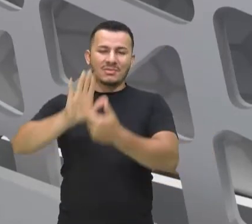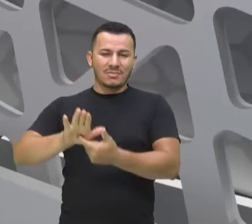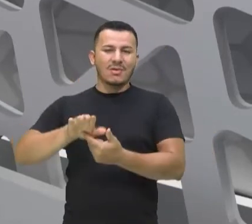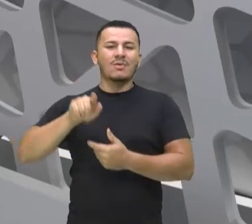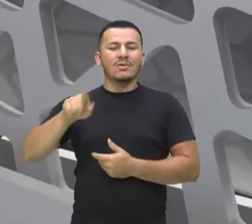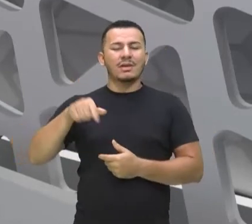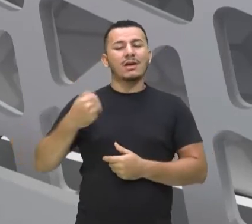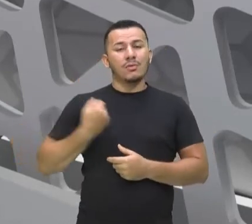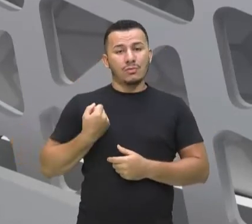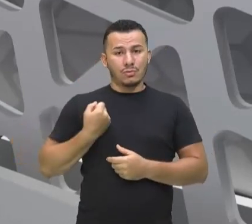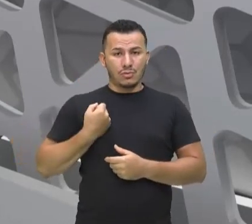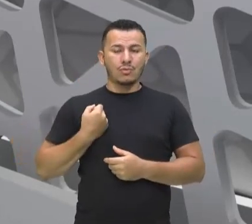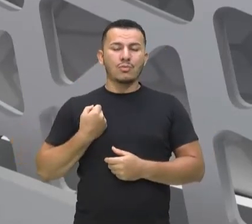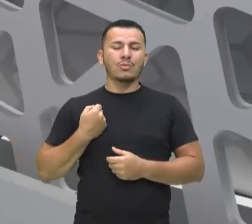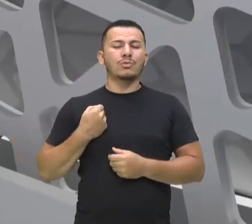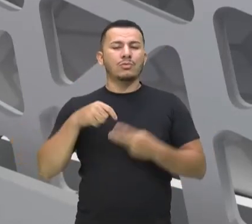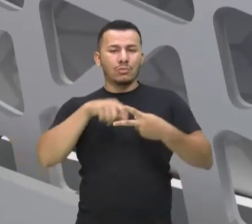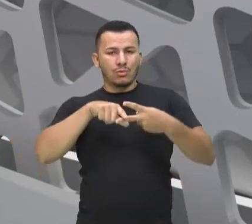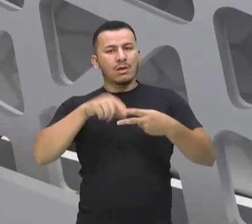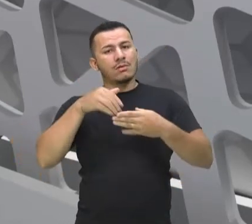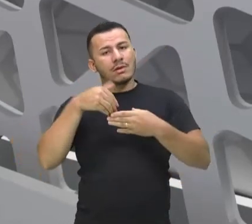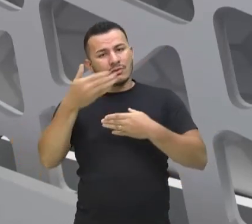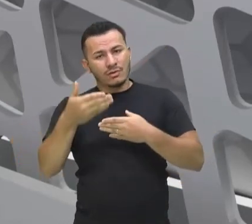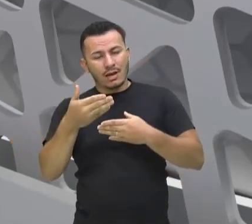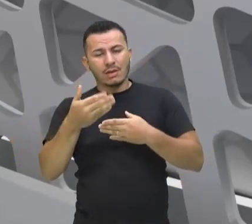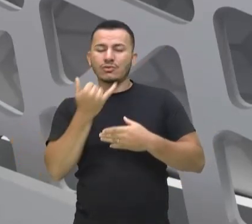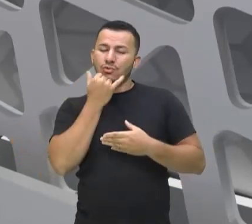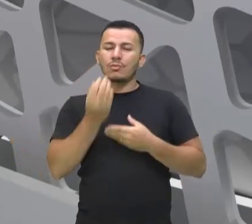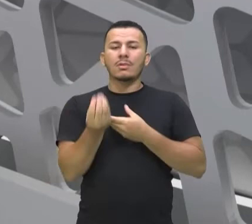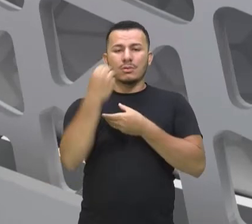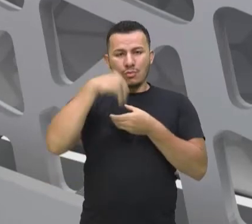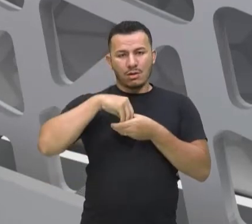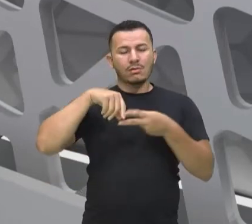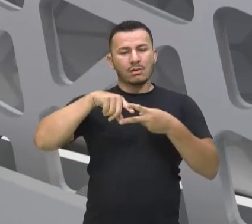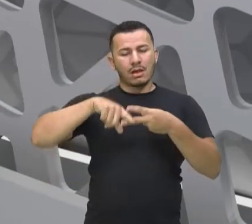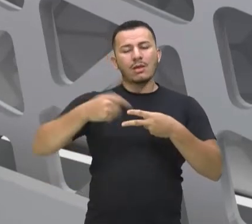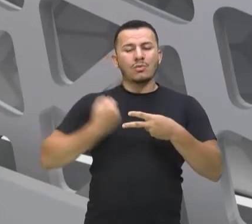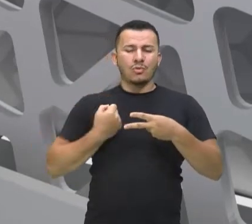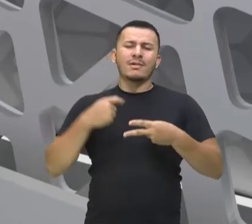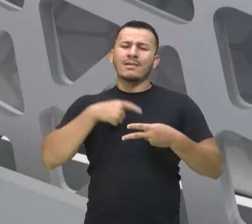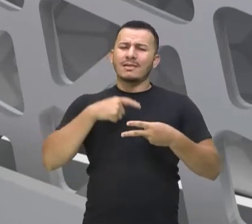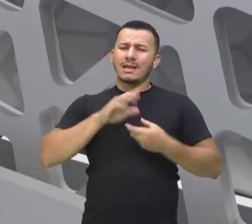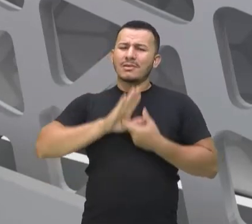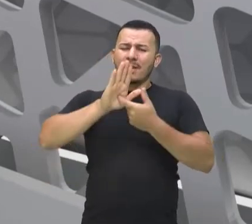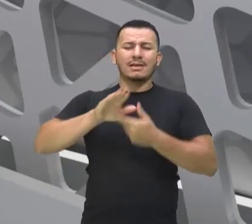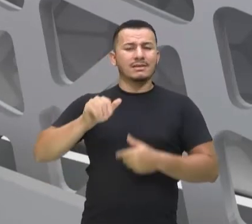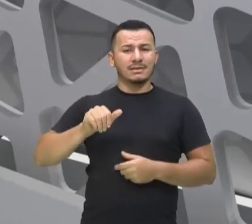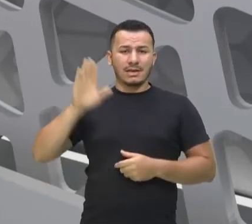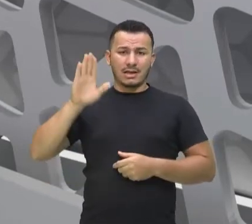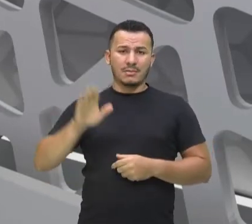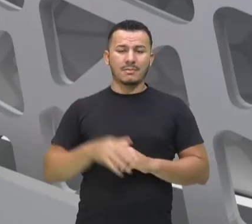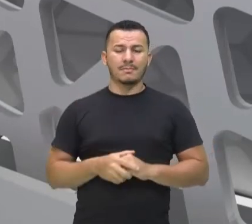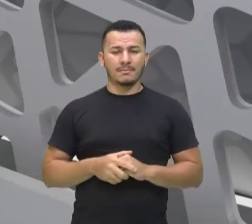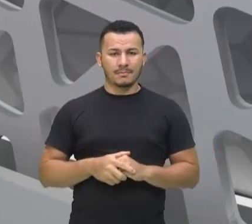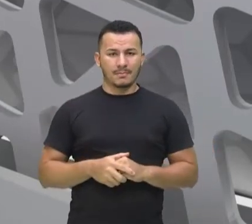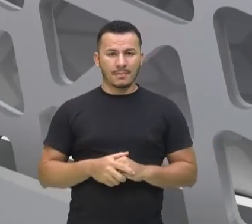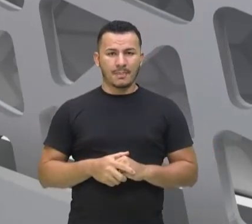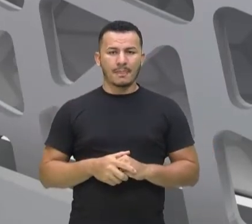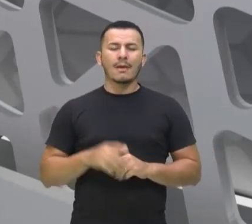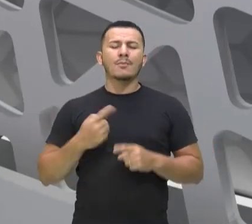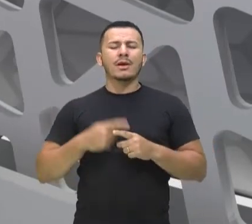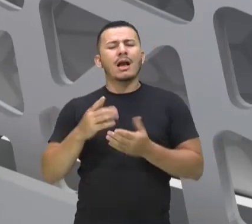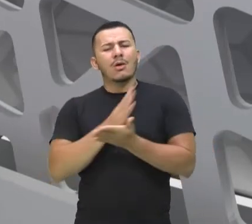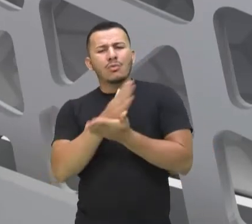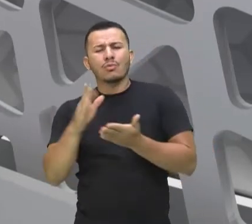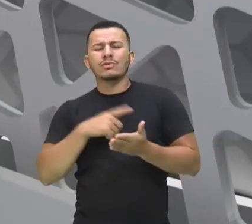o valor do ângulo externo, do ângulo interno, sempre que for assim, um ângulo daqueles que não são tão